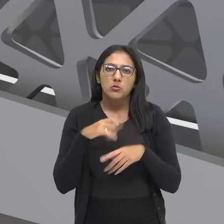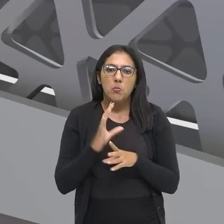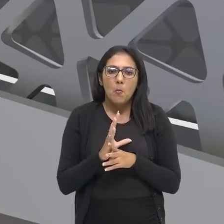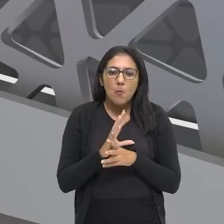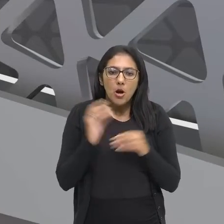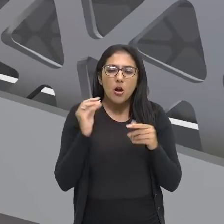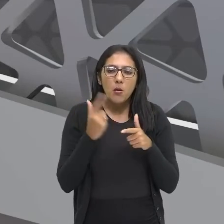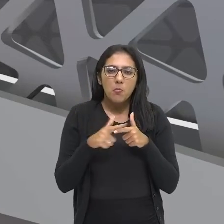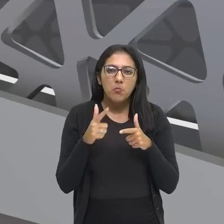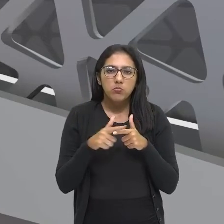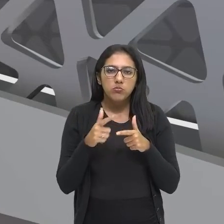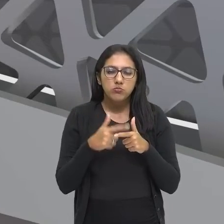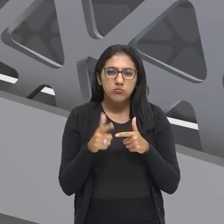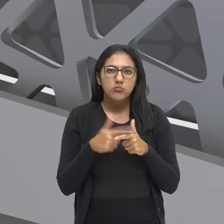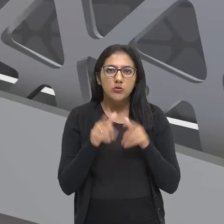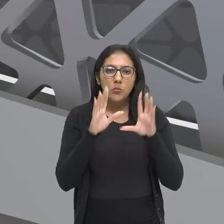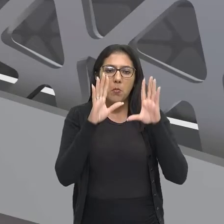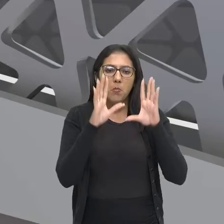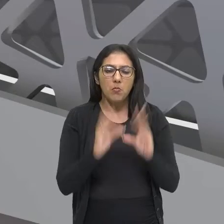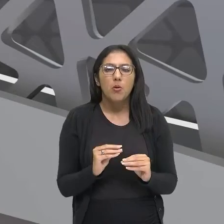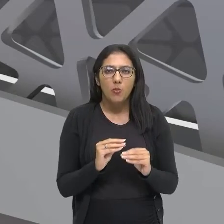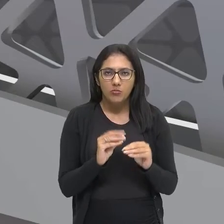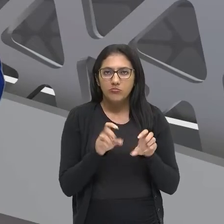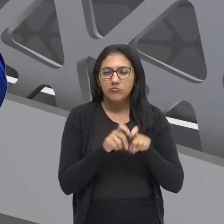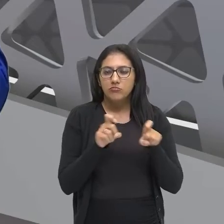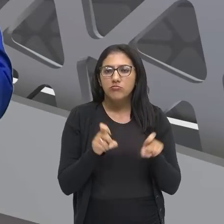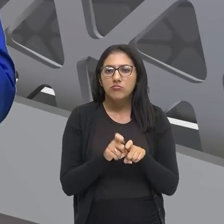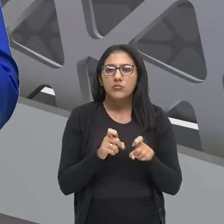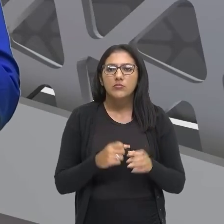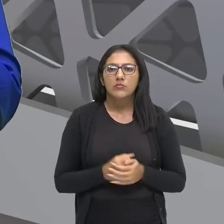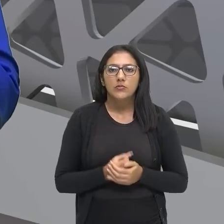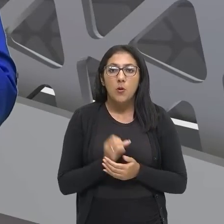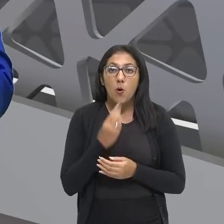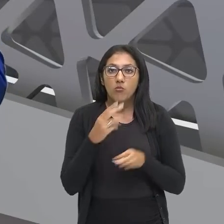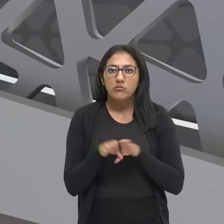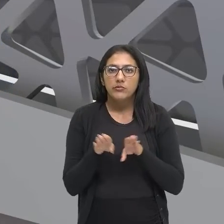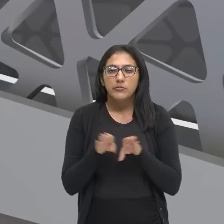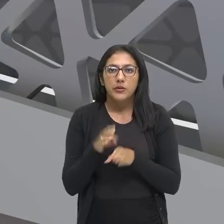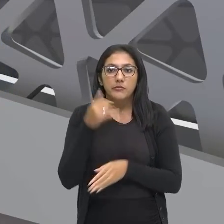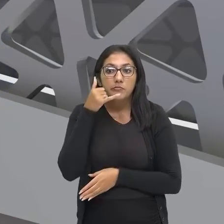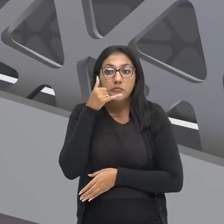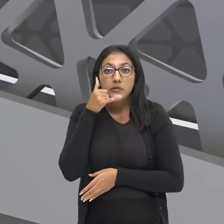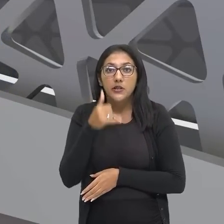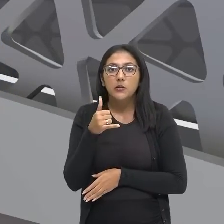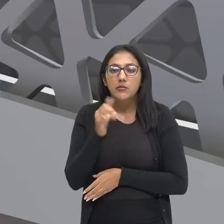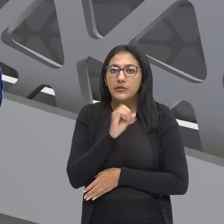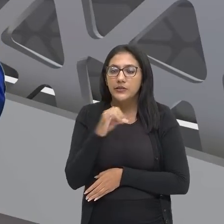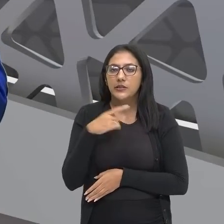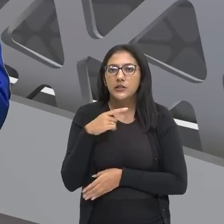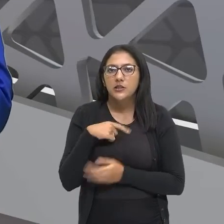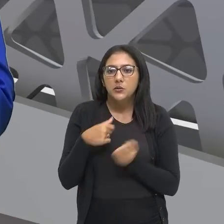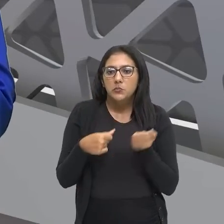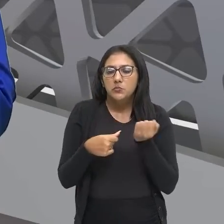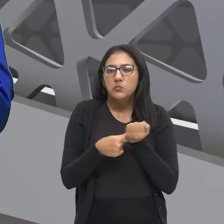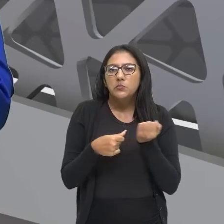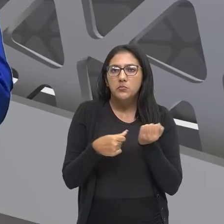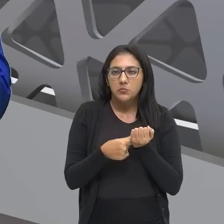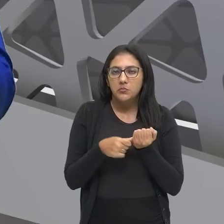televisão, nós estamos no nosso computador, certo? E se ele não tiver